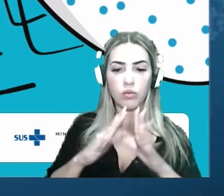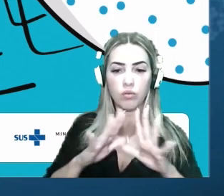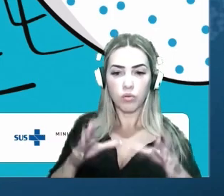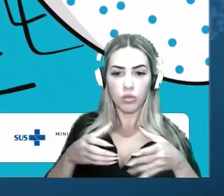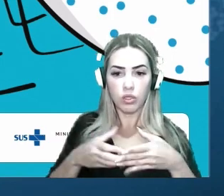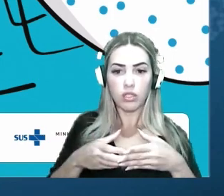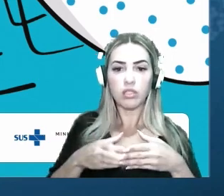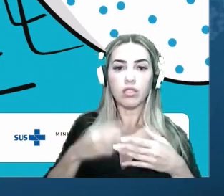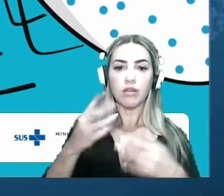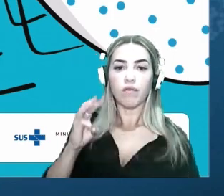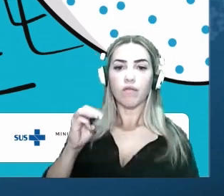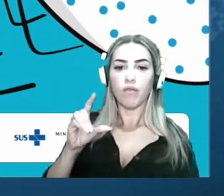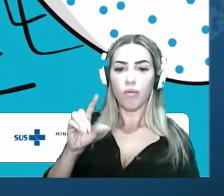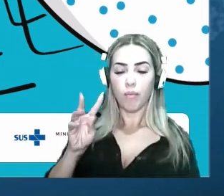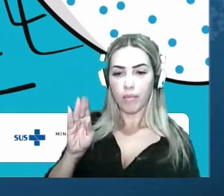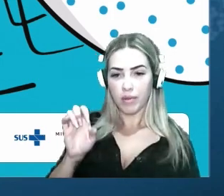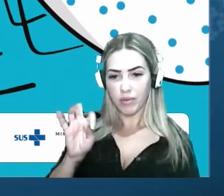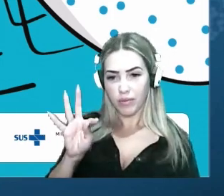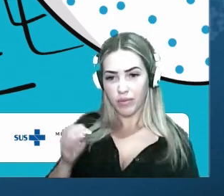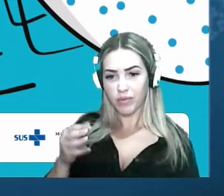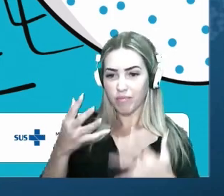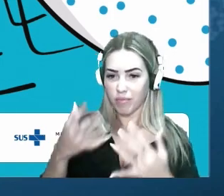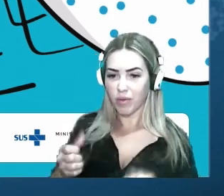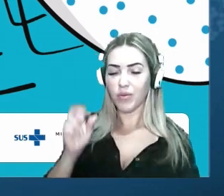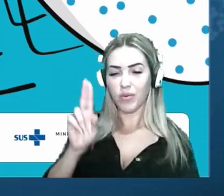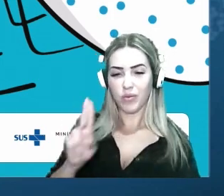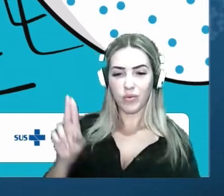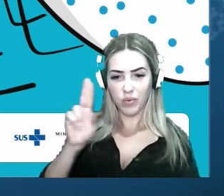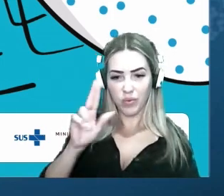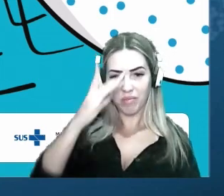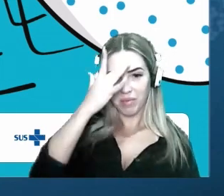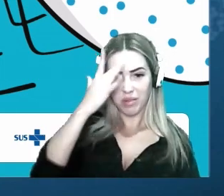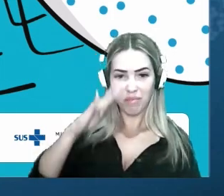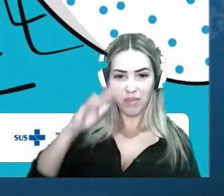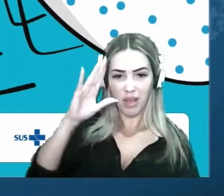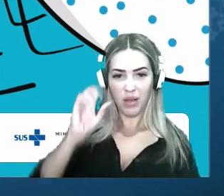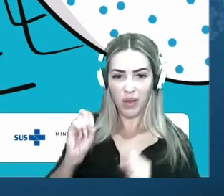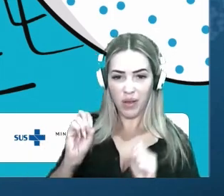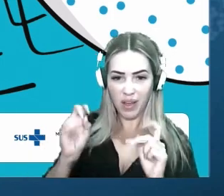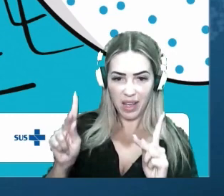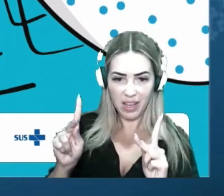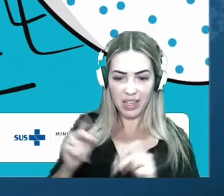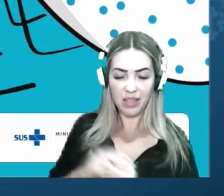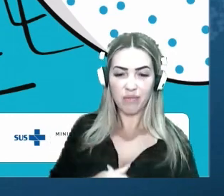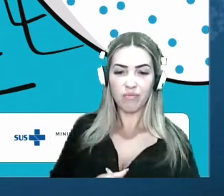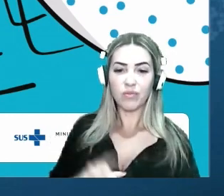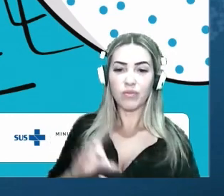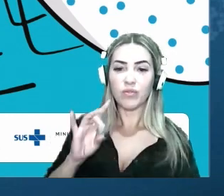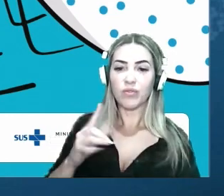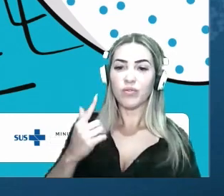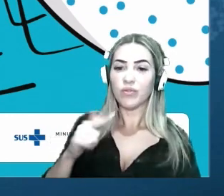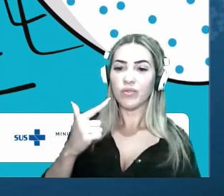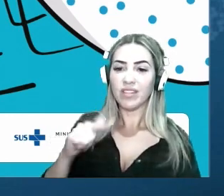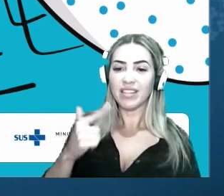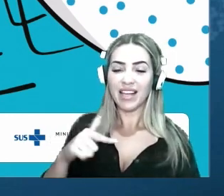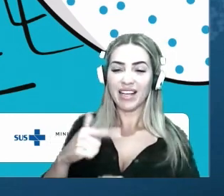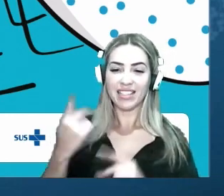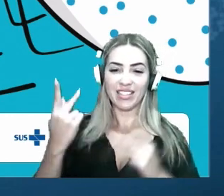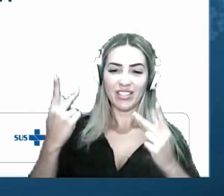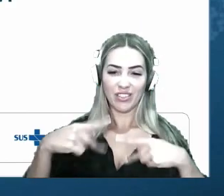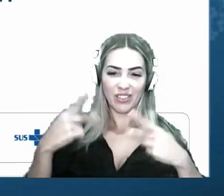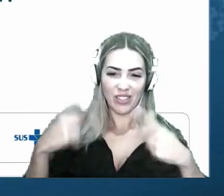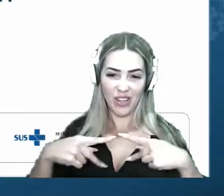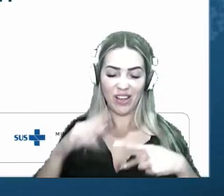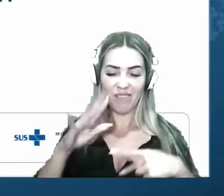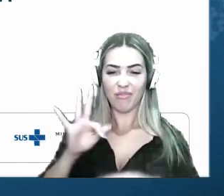ele é super adotado, ele dá o okzinho, ele só não tem TikTok ainda, mas em breve a gente vai